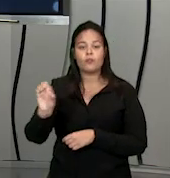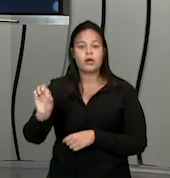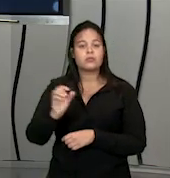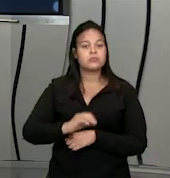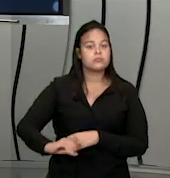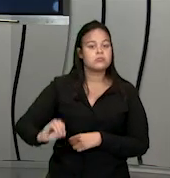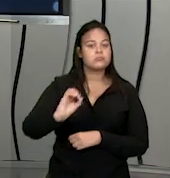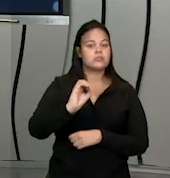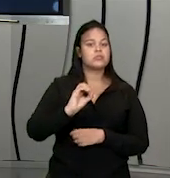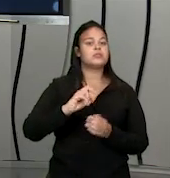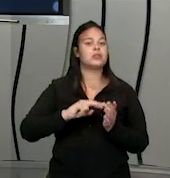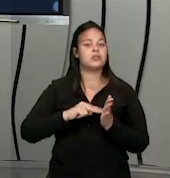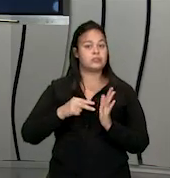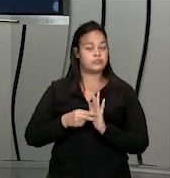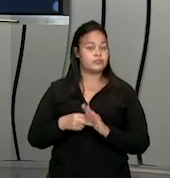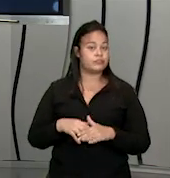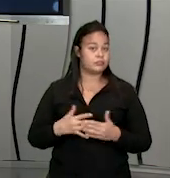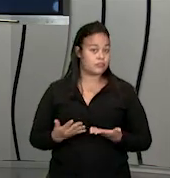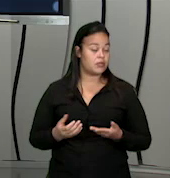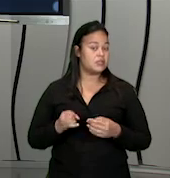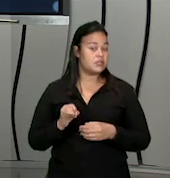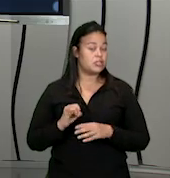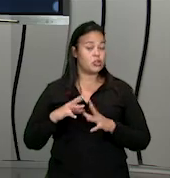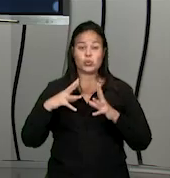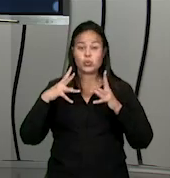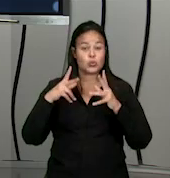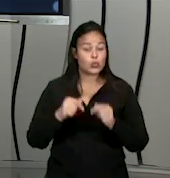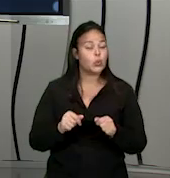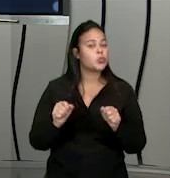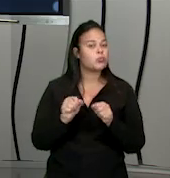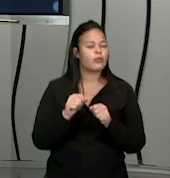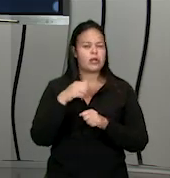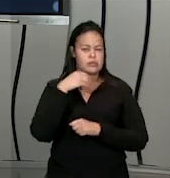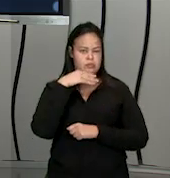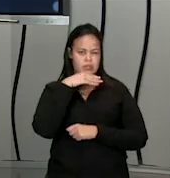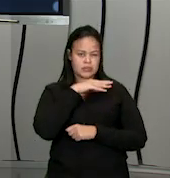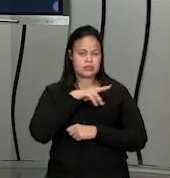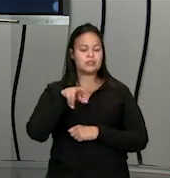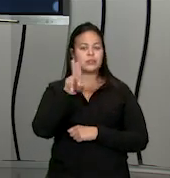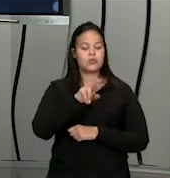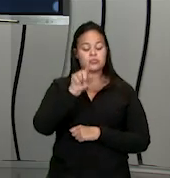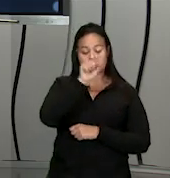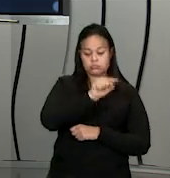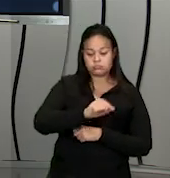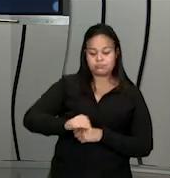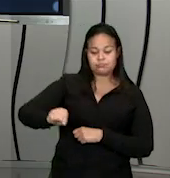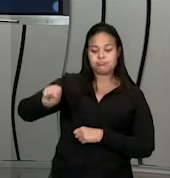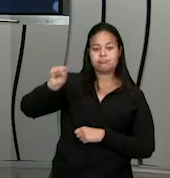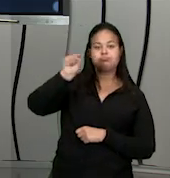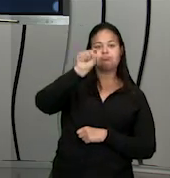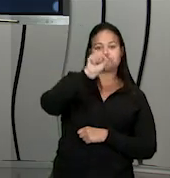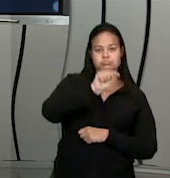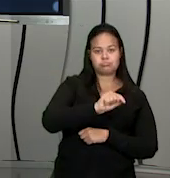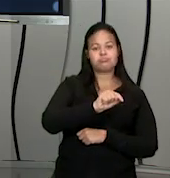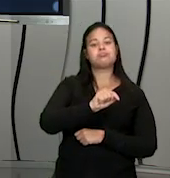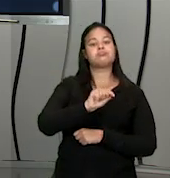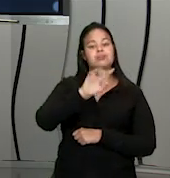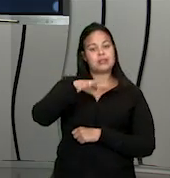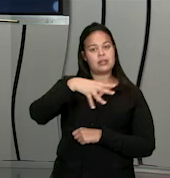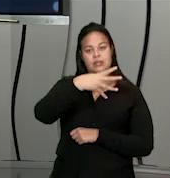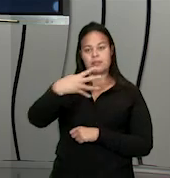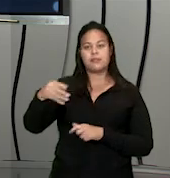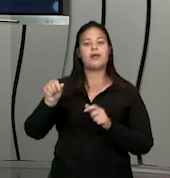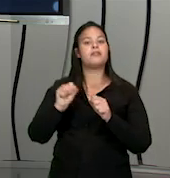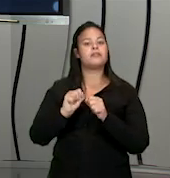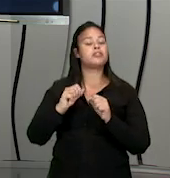0. E uma vez que eu faço tudo isso, você já percebeu que eu usei o círculo trigonométrico, né, para fazer essa tabela. A